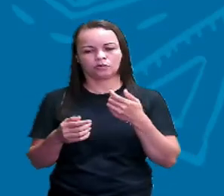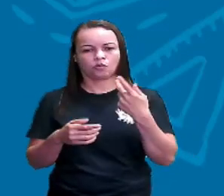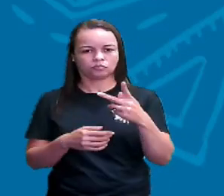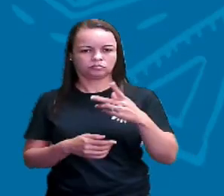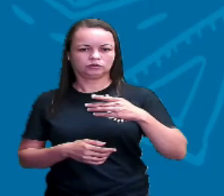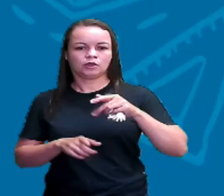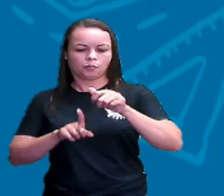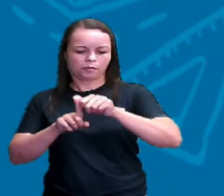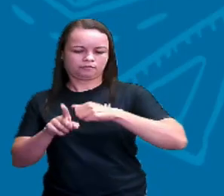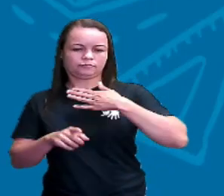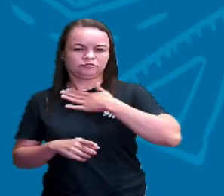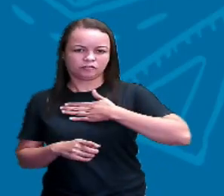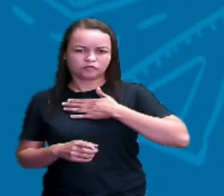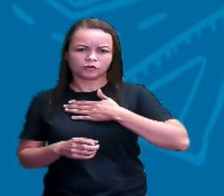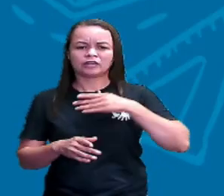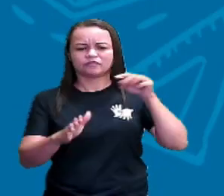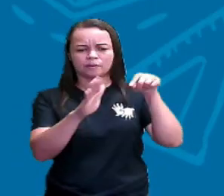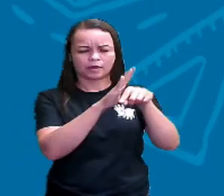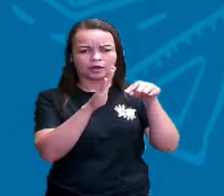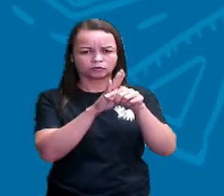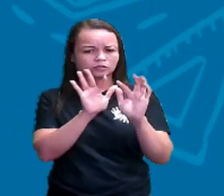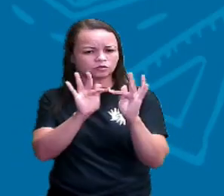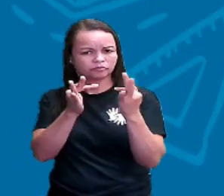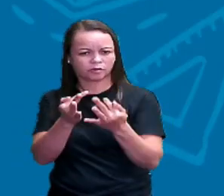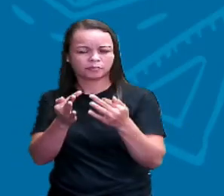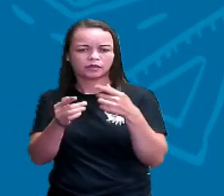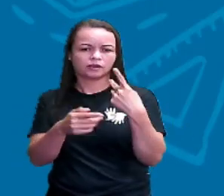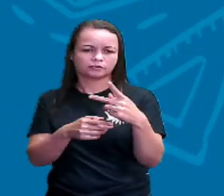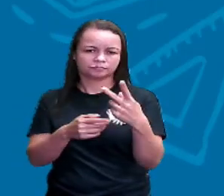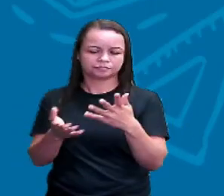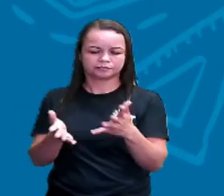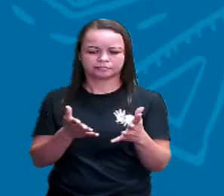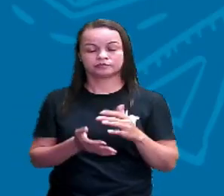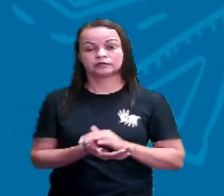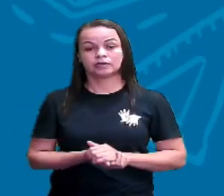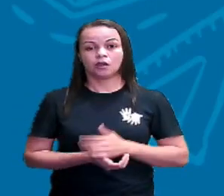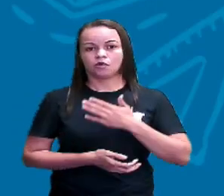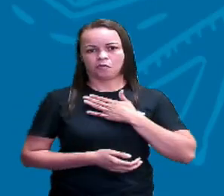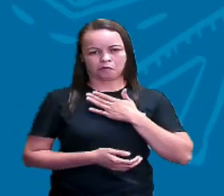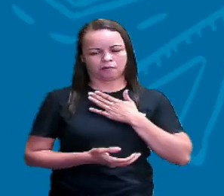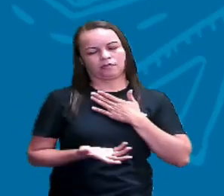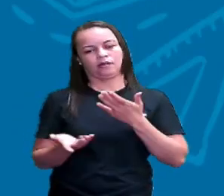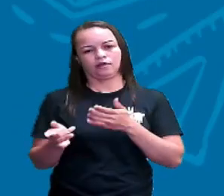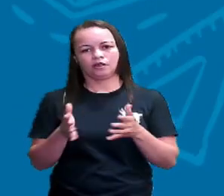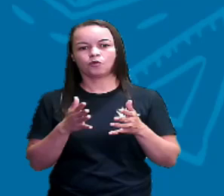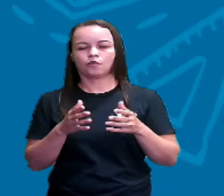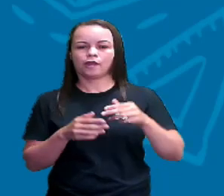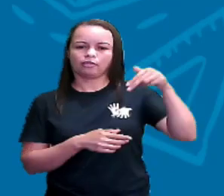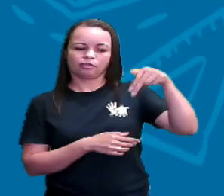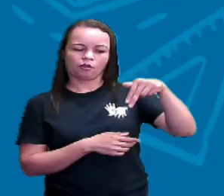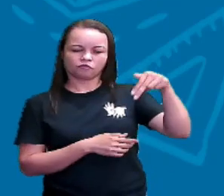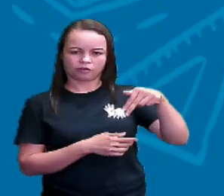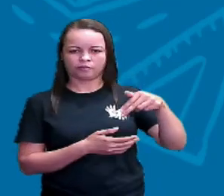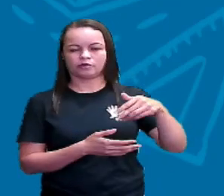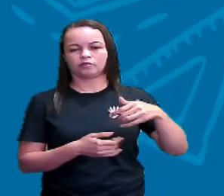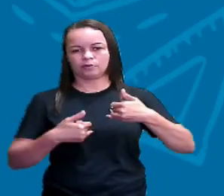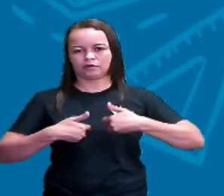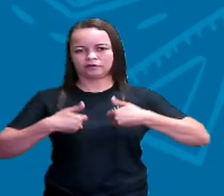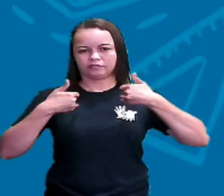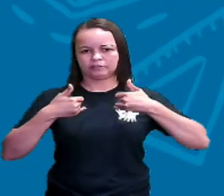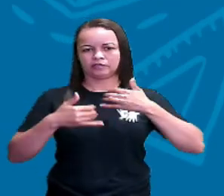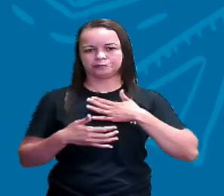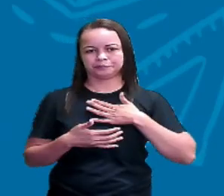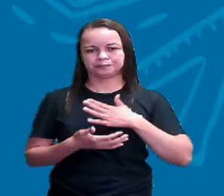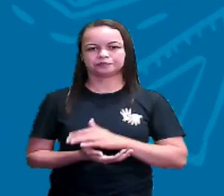para os seus familiares, qual é o mês favorito dessa pessoa. O meu mês favorito é novembro, que é o mês do meu